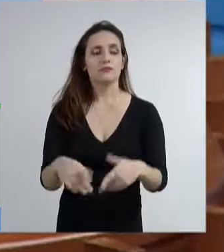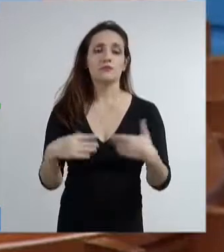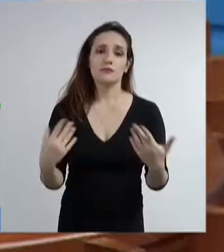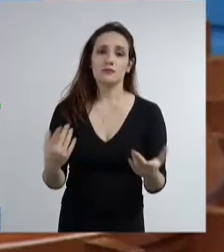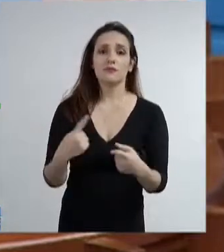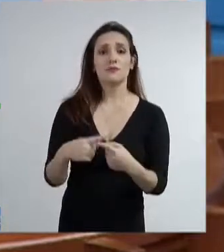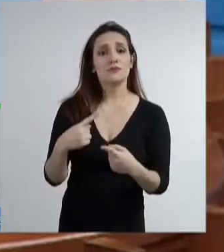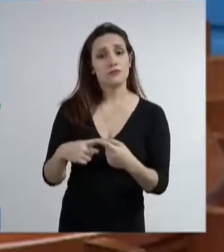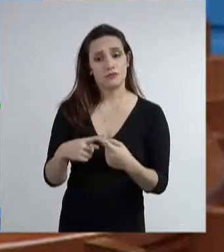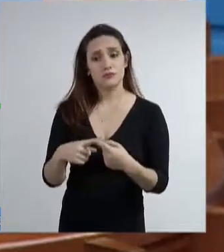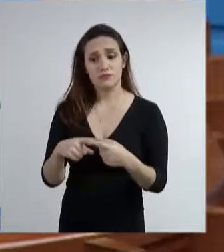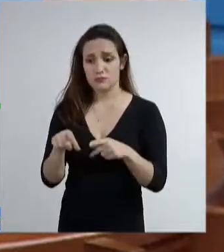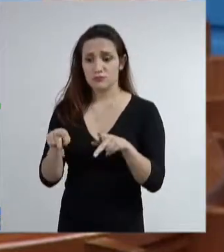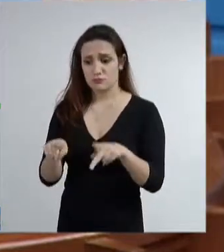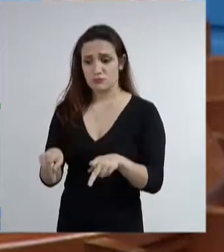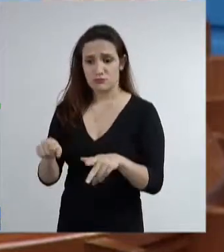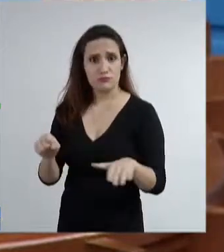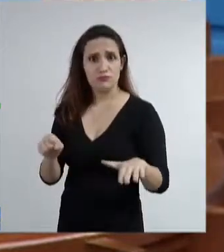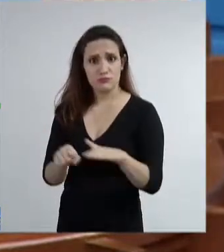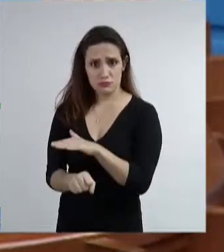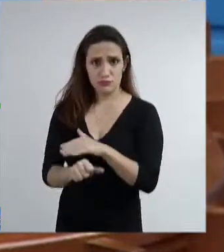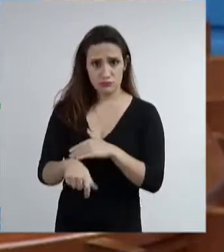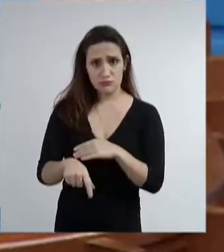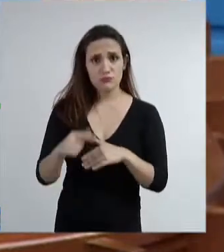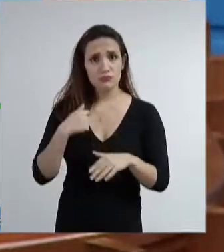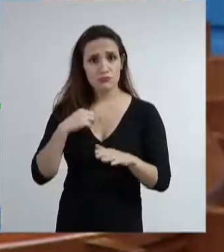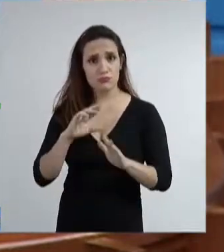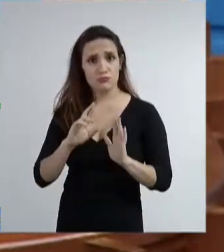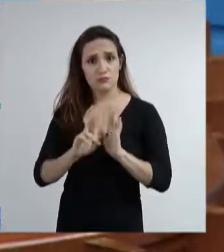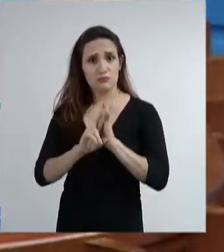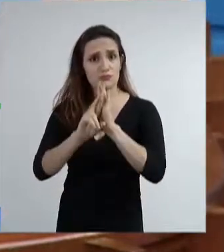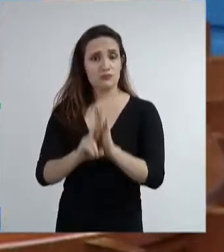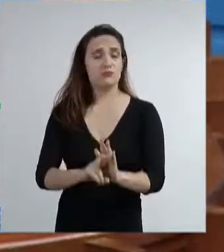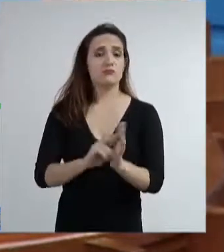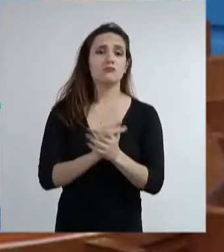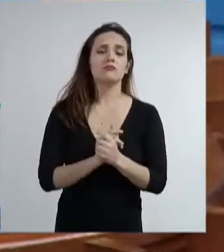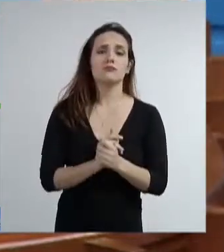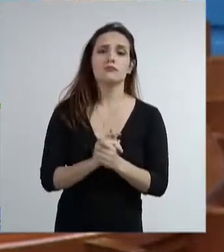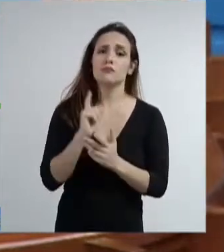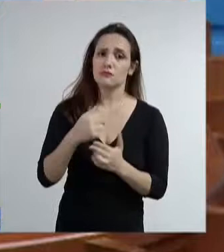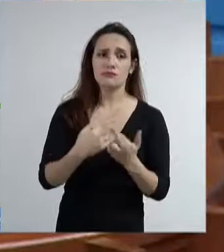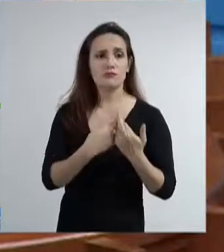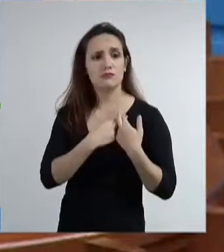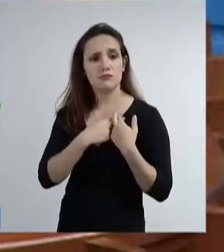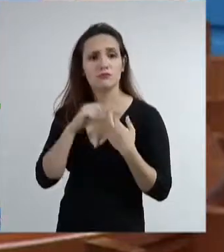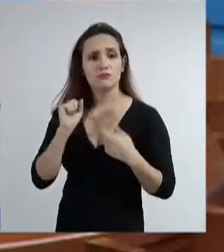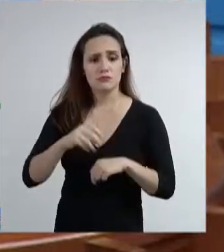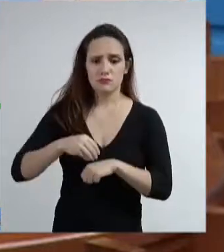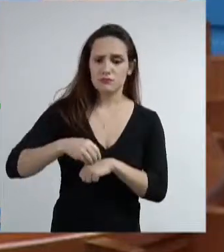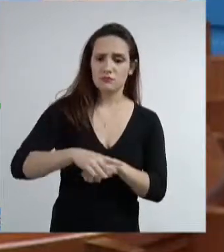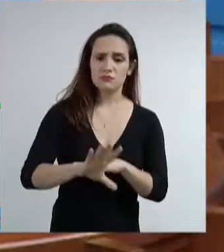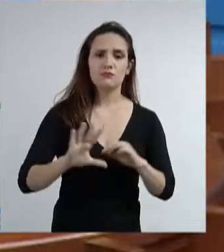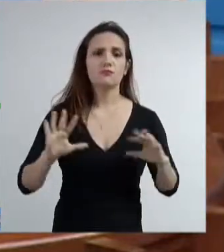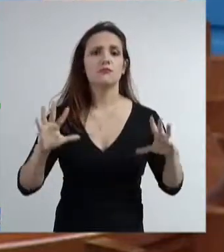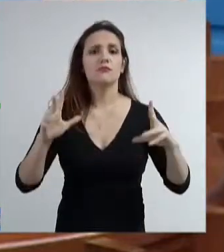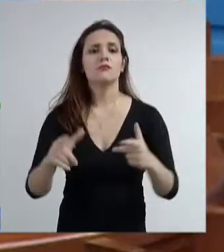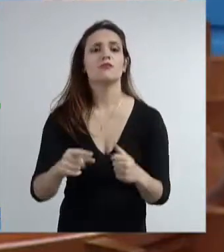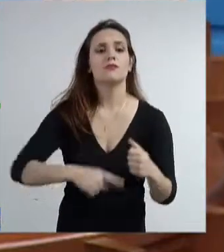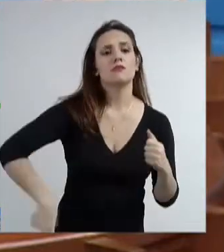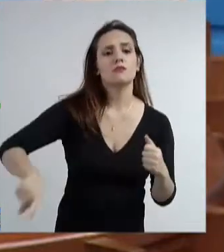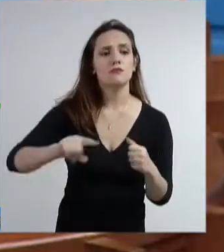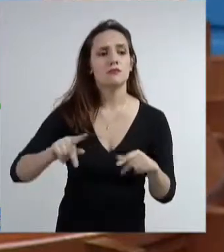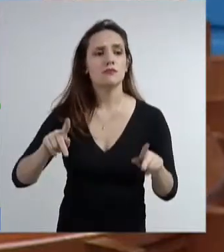fomos aqui colocados como representantes do povo. Temos a obrigação de sermos porta-vozes dos